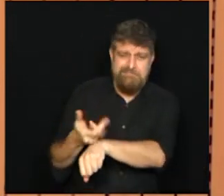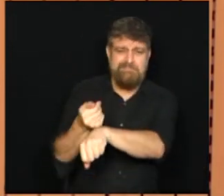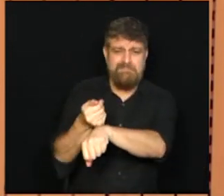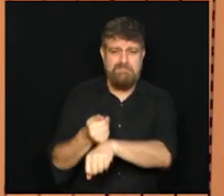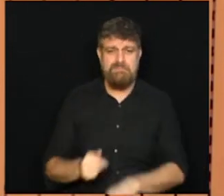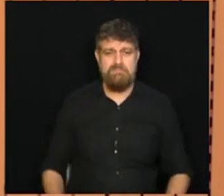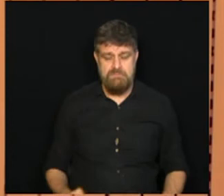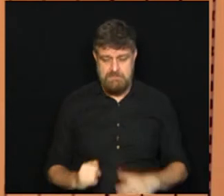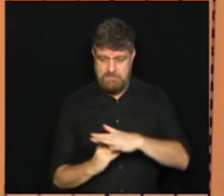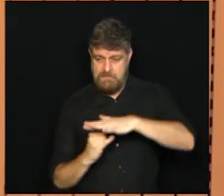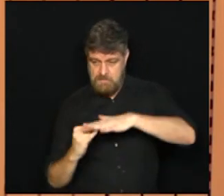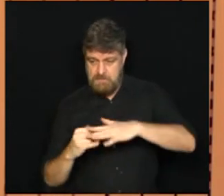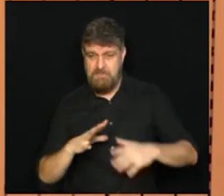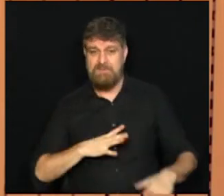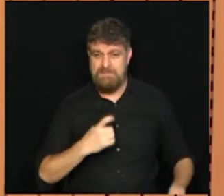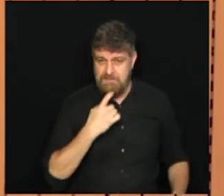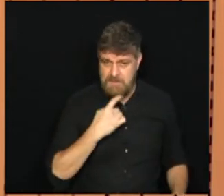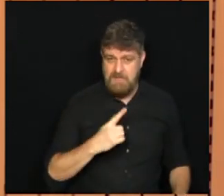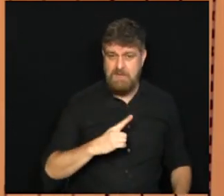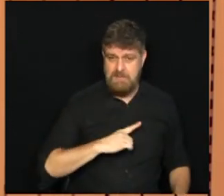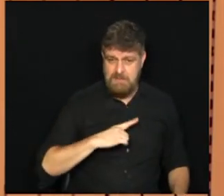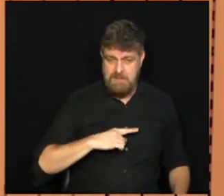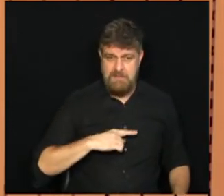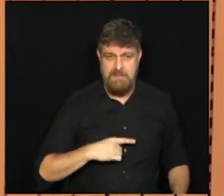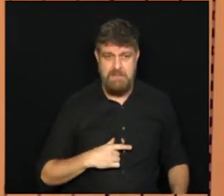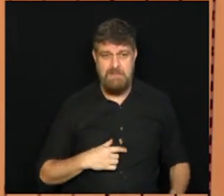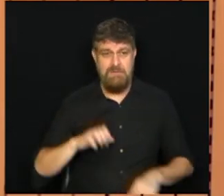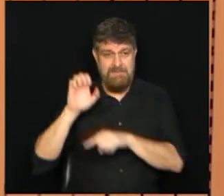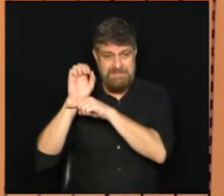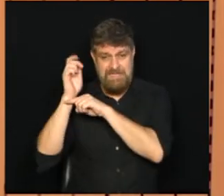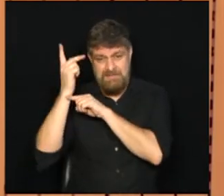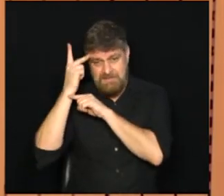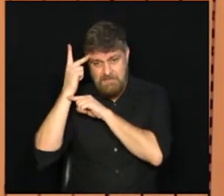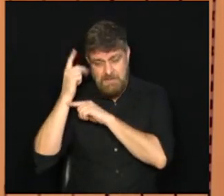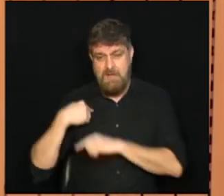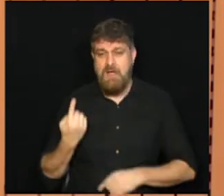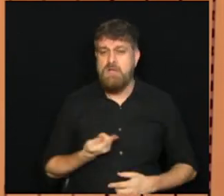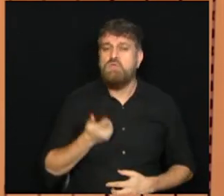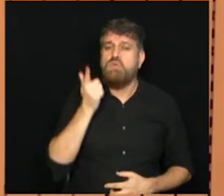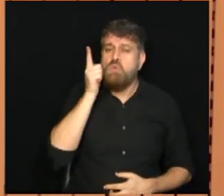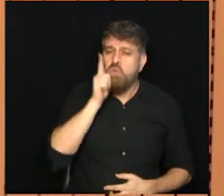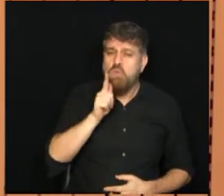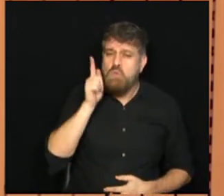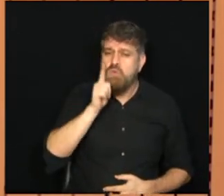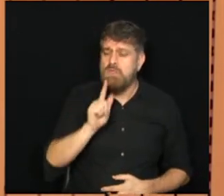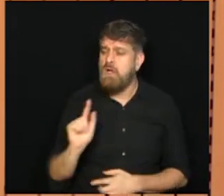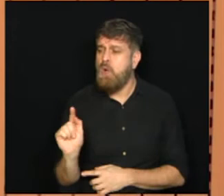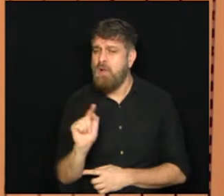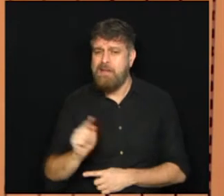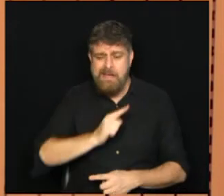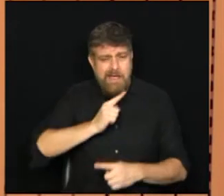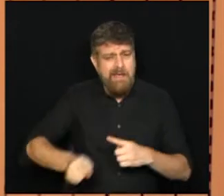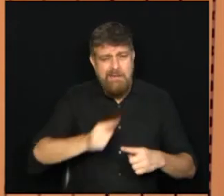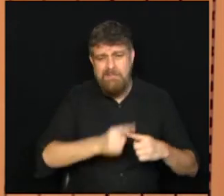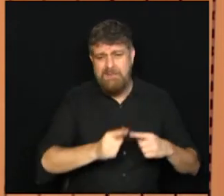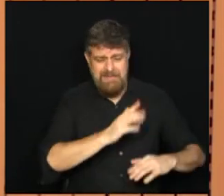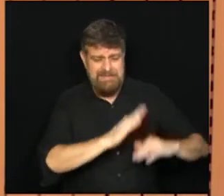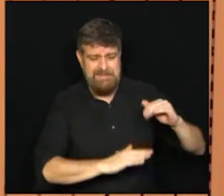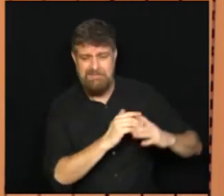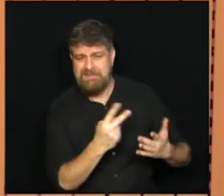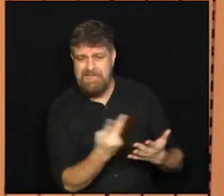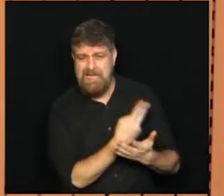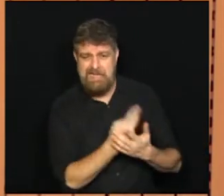que a gente tem aqui no nosso município, no nosso estado, desculpa, para que a gente consiga coibir esse tipo de coisa.